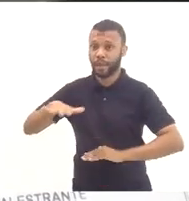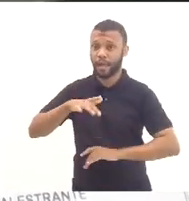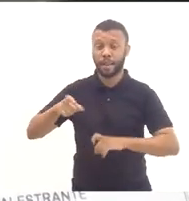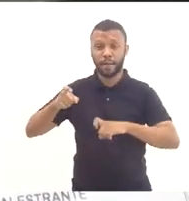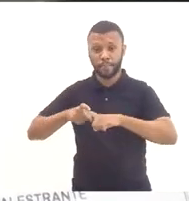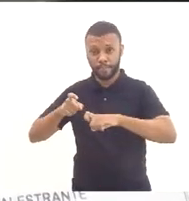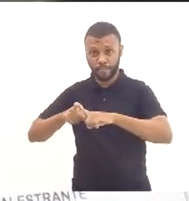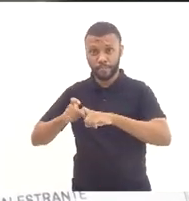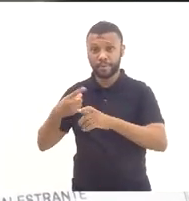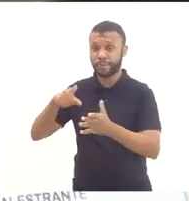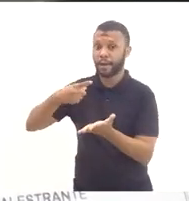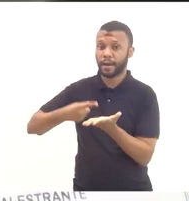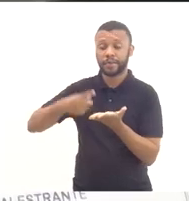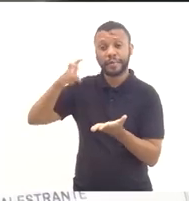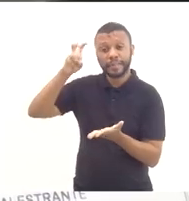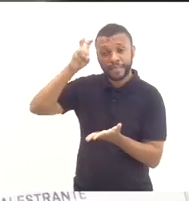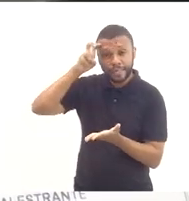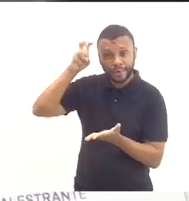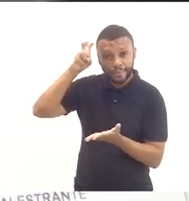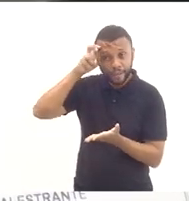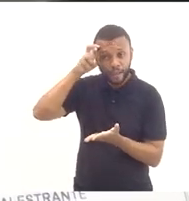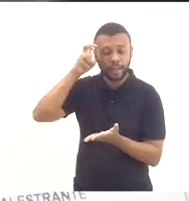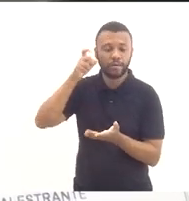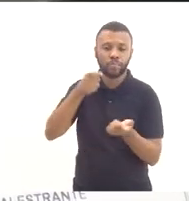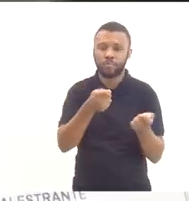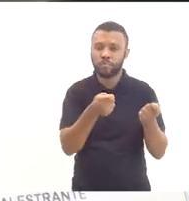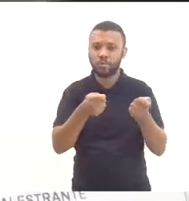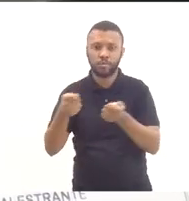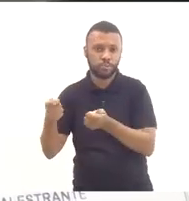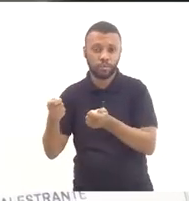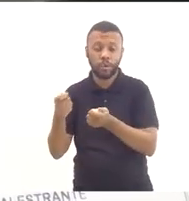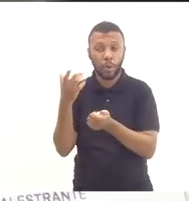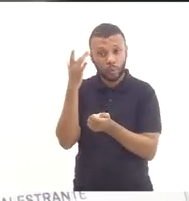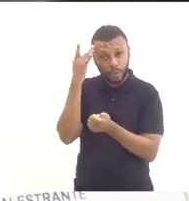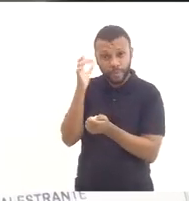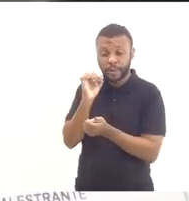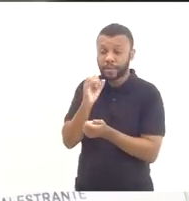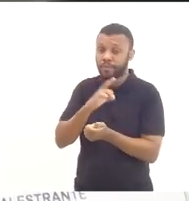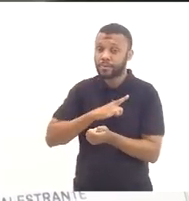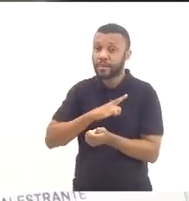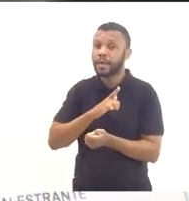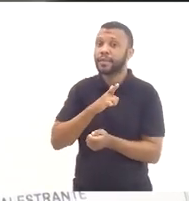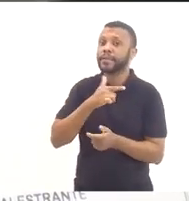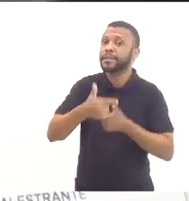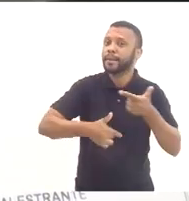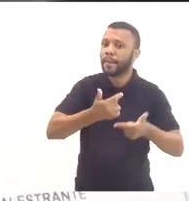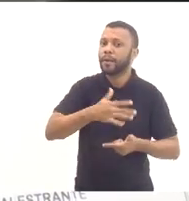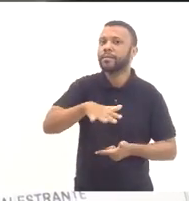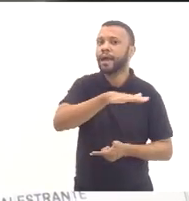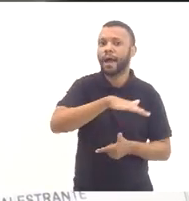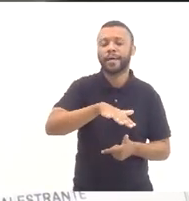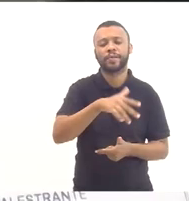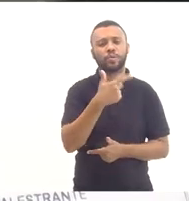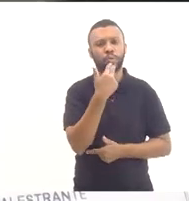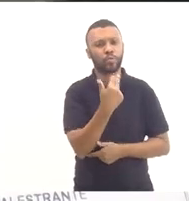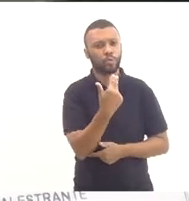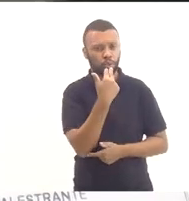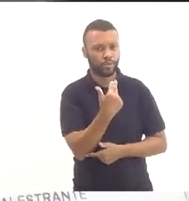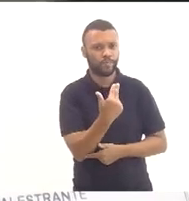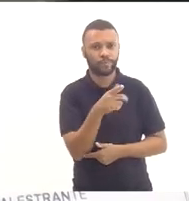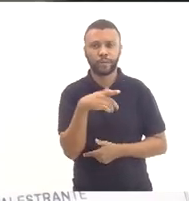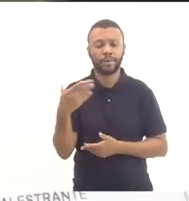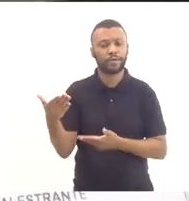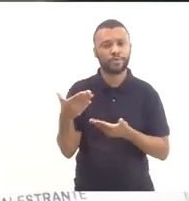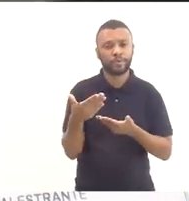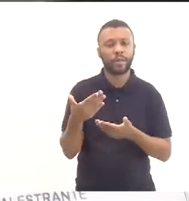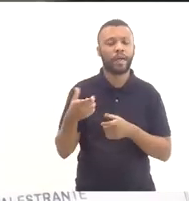pediatra plantonista de quinta-feira nos corte então não sabia que ela tinha essa atividade não metrologia falei claro quero falar assim ela trouxe